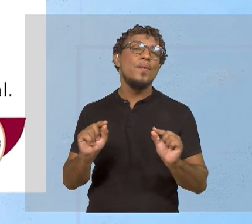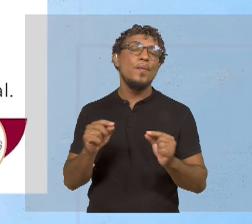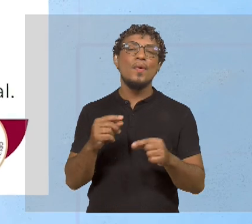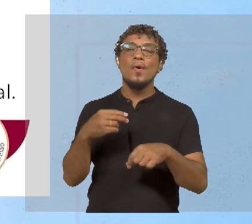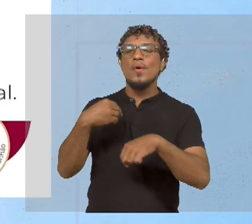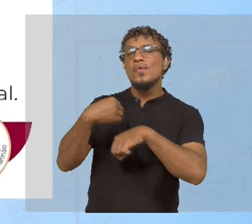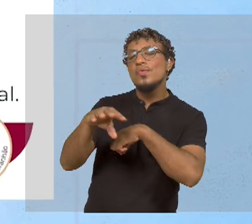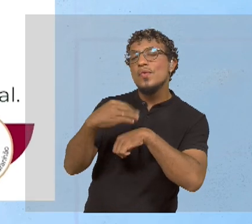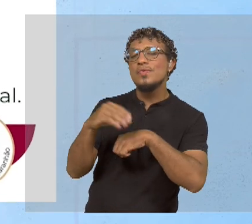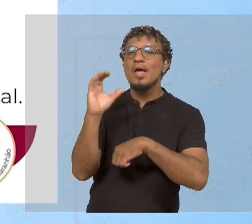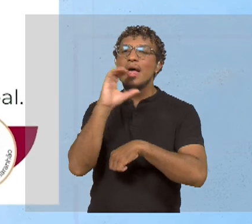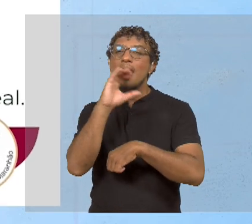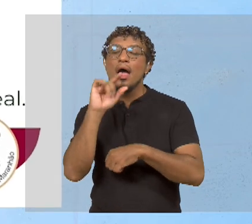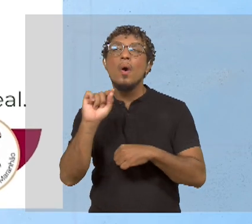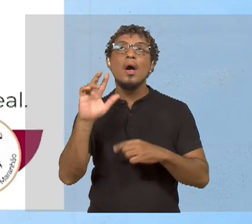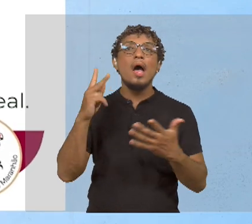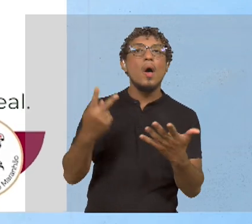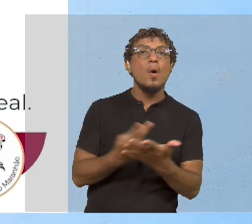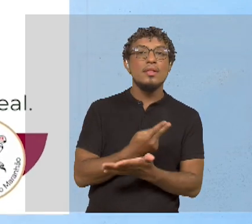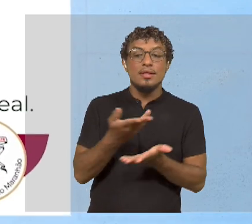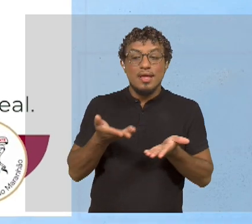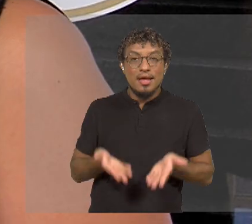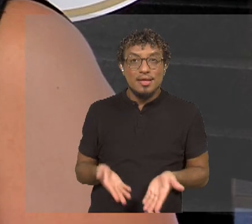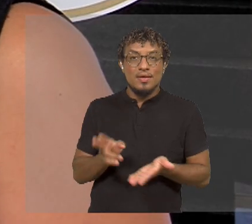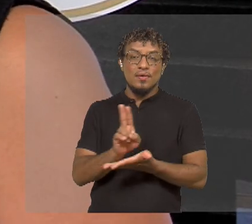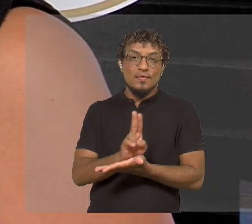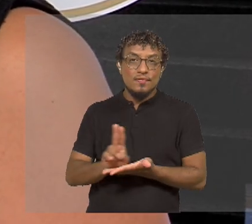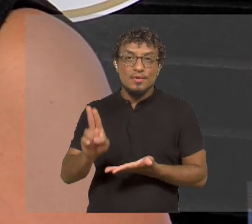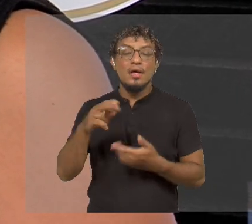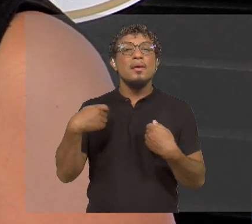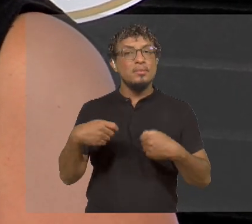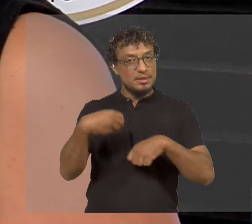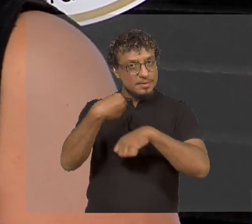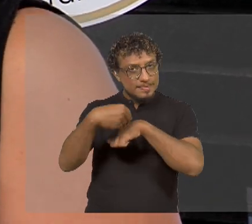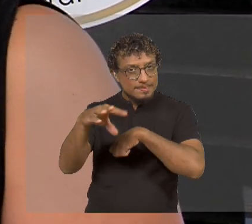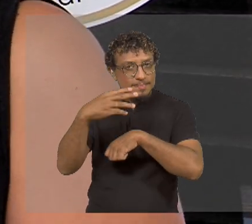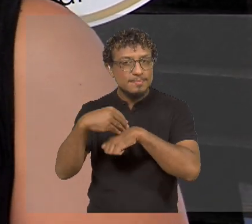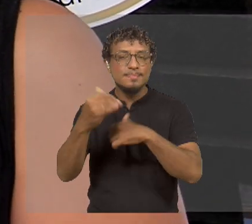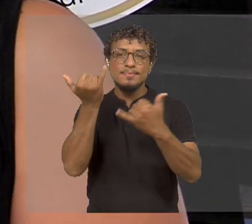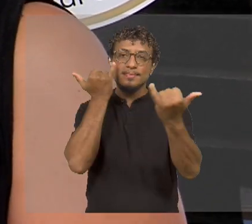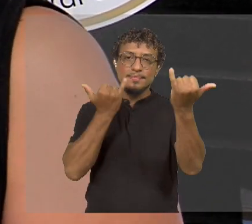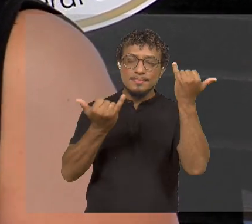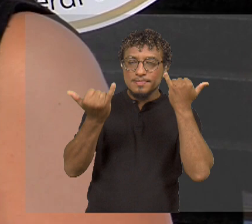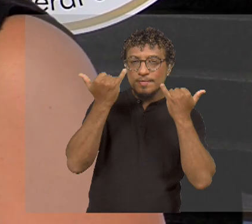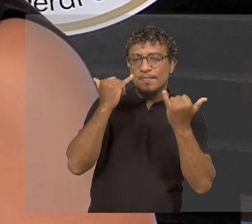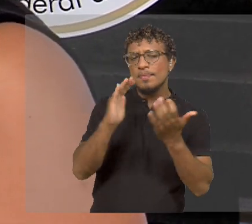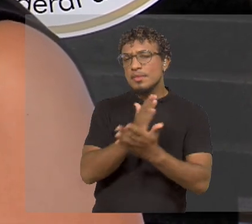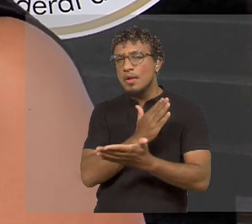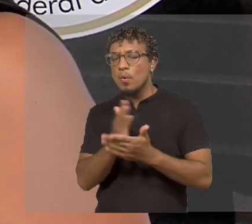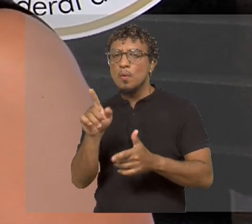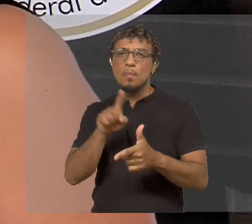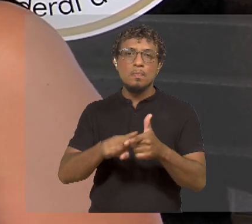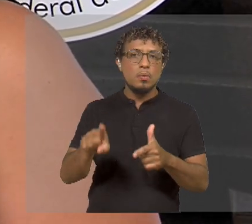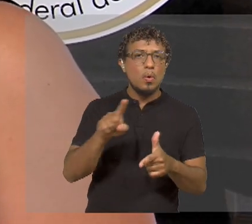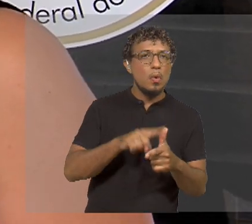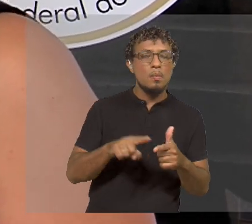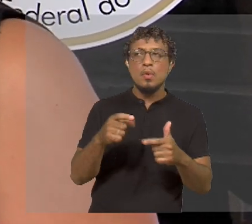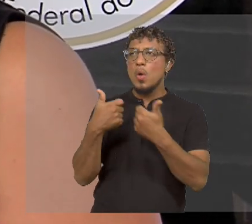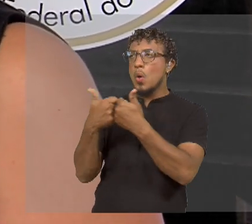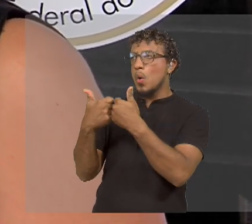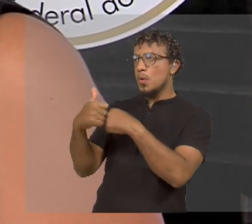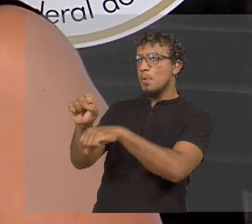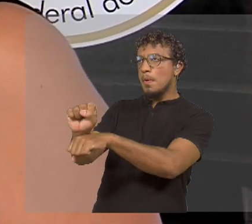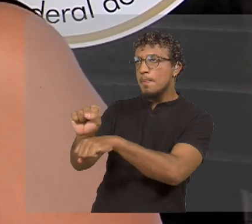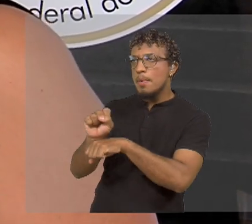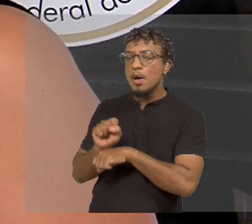notícias rápidas, coisas que estão acontecendo aqui na universidade e que a gente precisa estar informando, algum problema de repente parou o